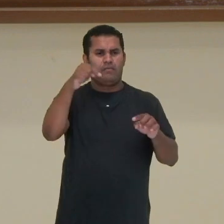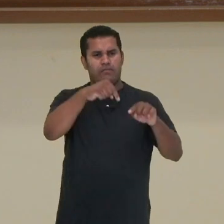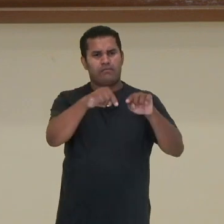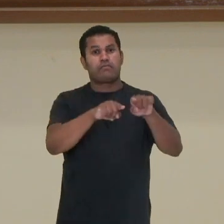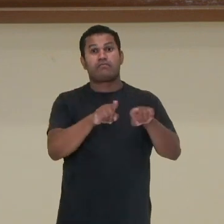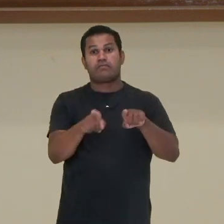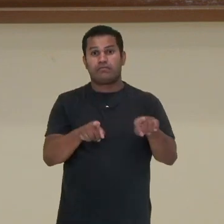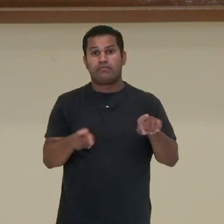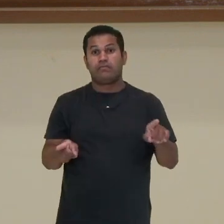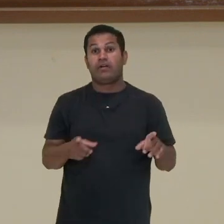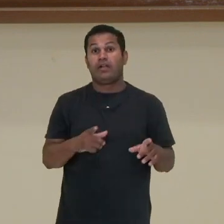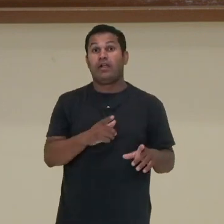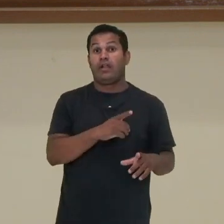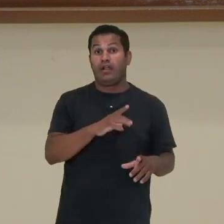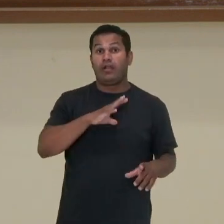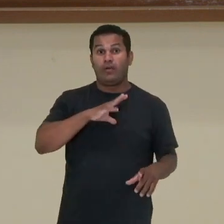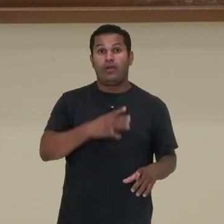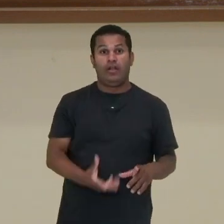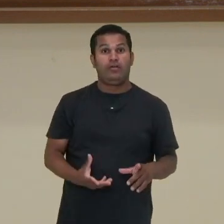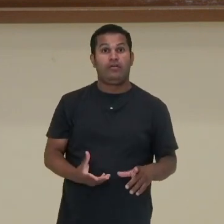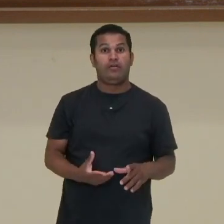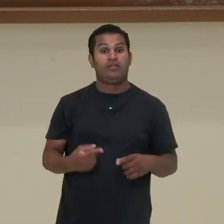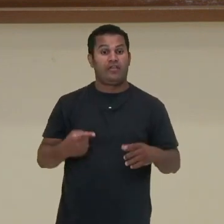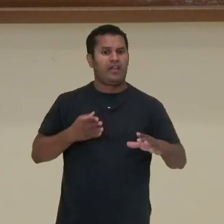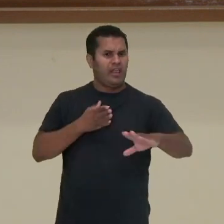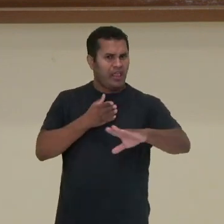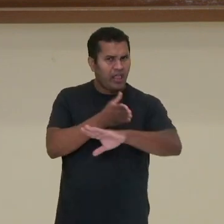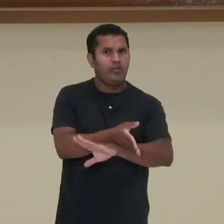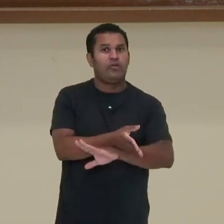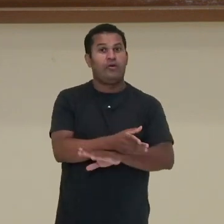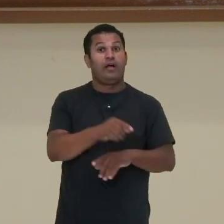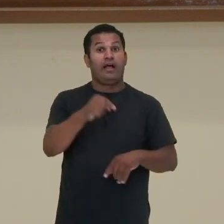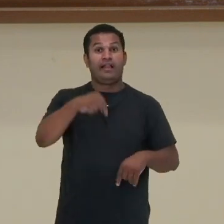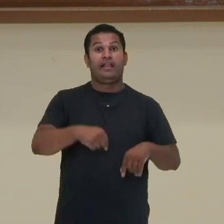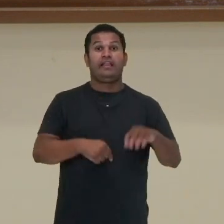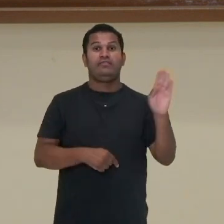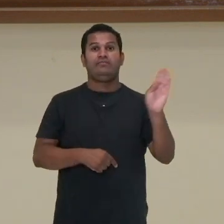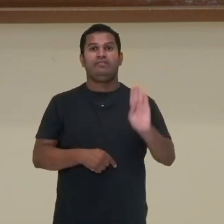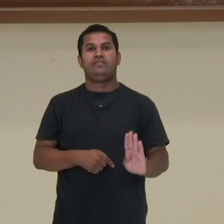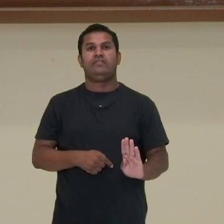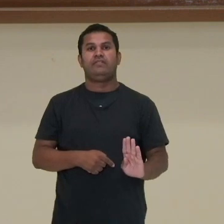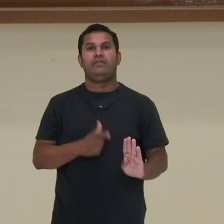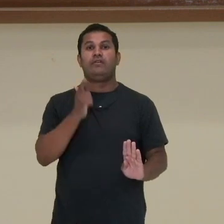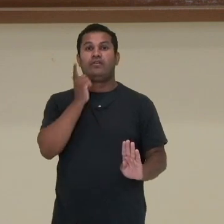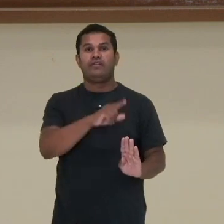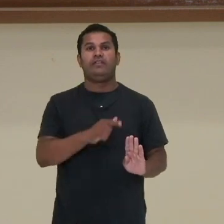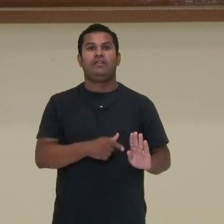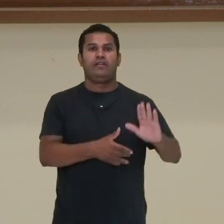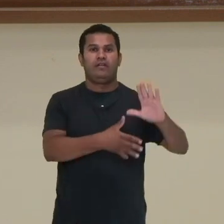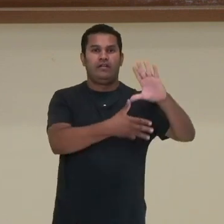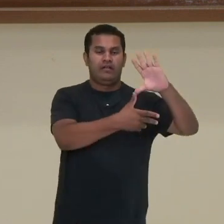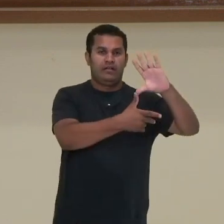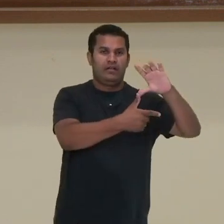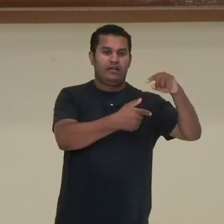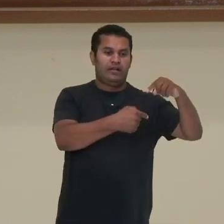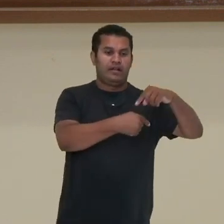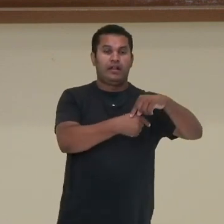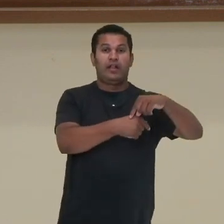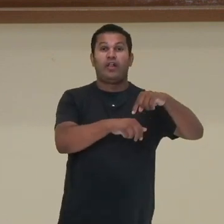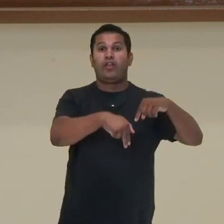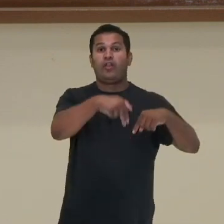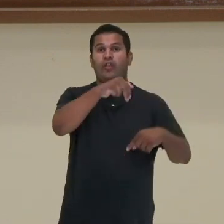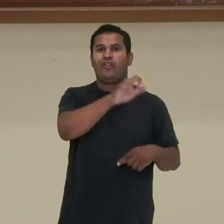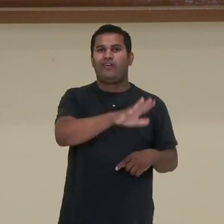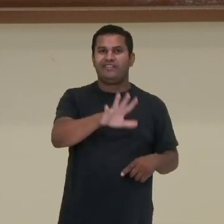bastante audaciosos, né? Tanto que invadiram o Brasil e ficaram 25 anos aqui no Nordeste. Tá? A consequência das